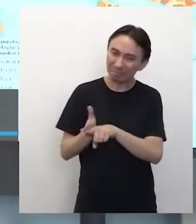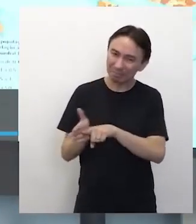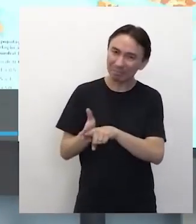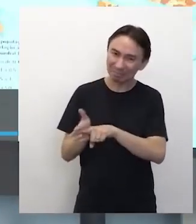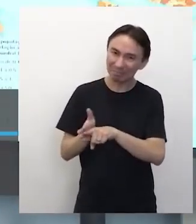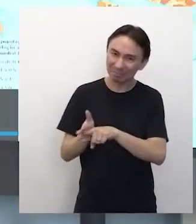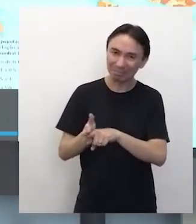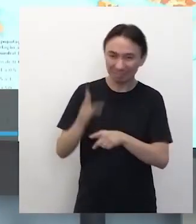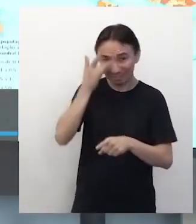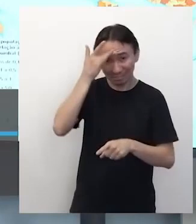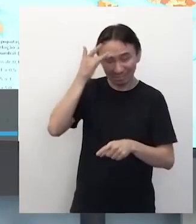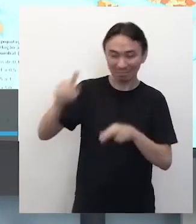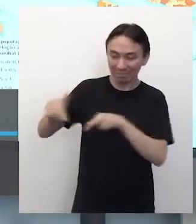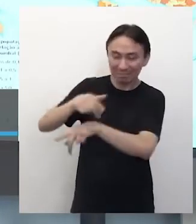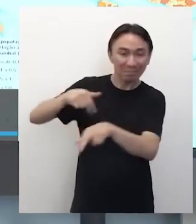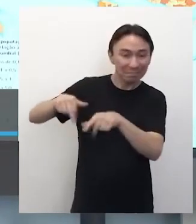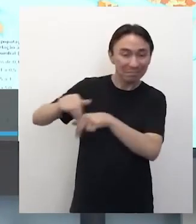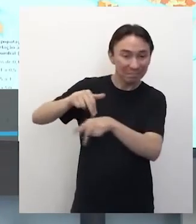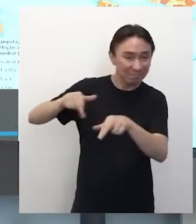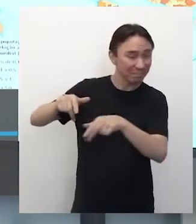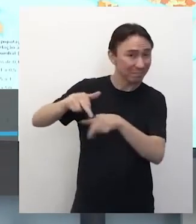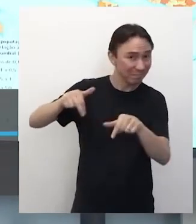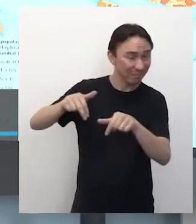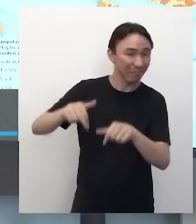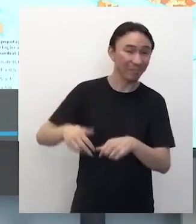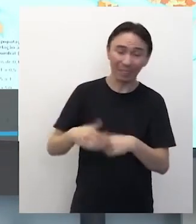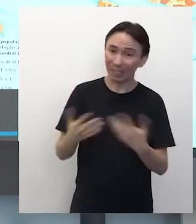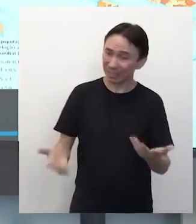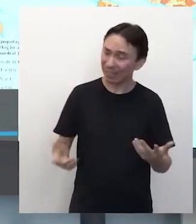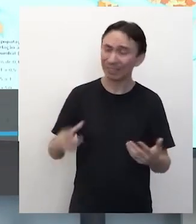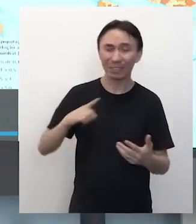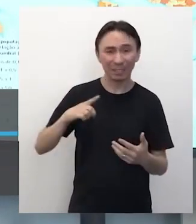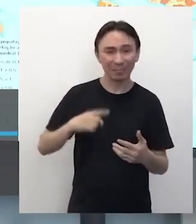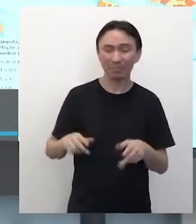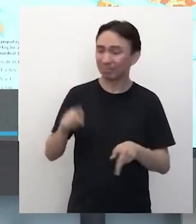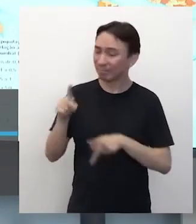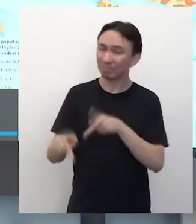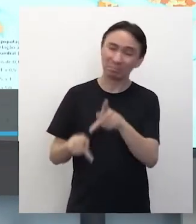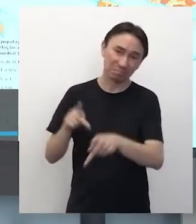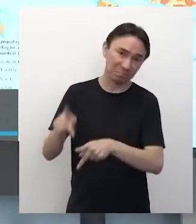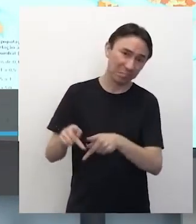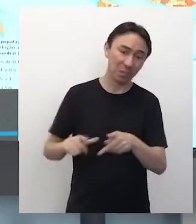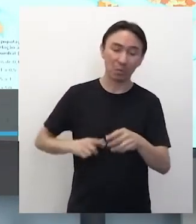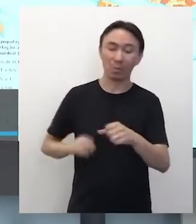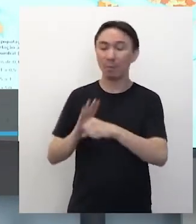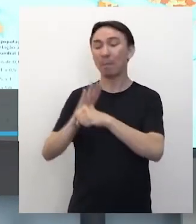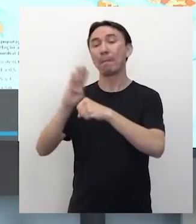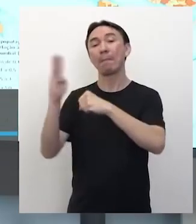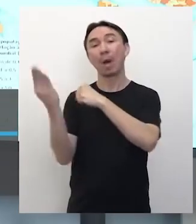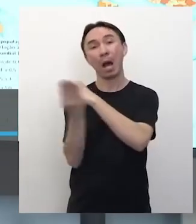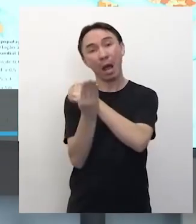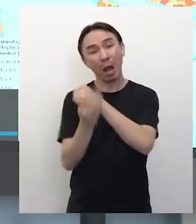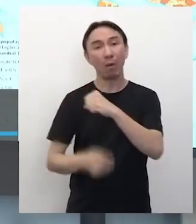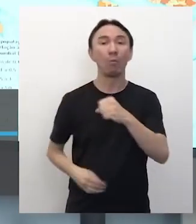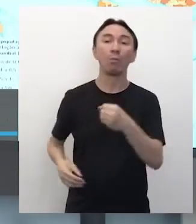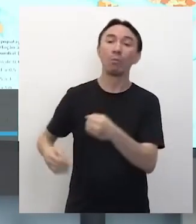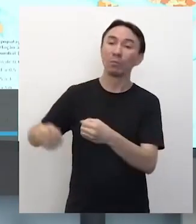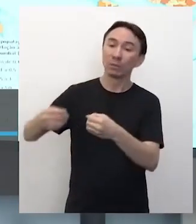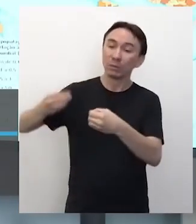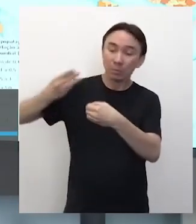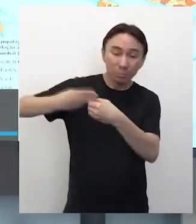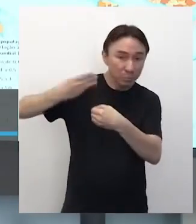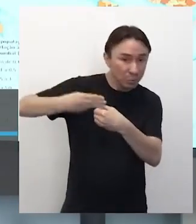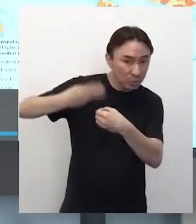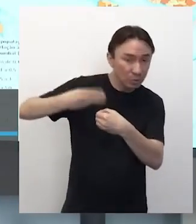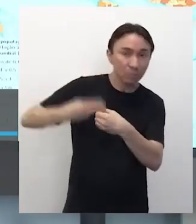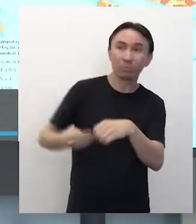demográfica, né, e toda essa relação que a gente tem com a população de um bairro, de uma cidade, né, do município lá,